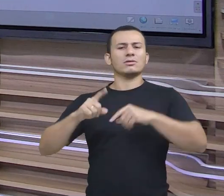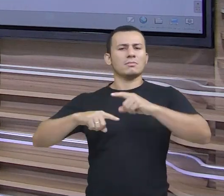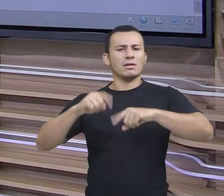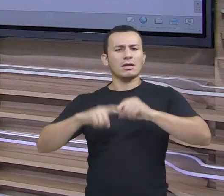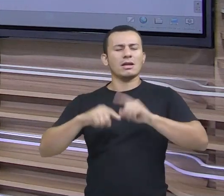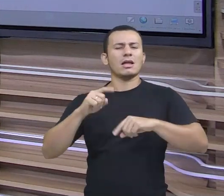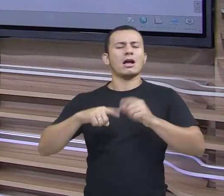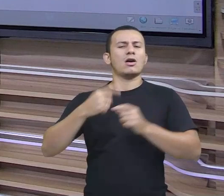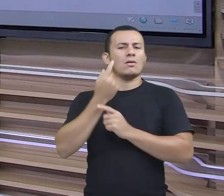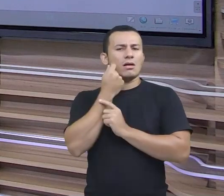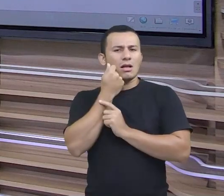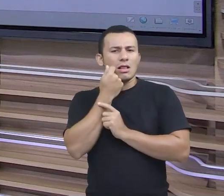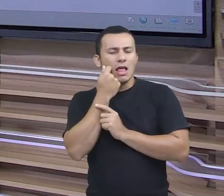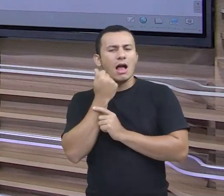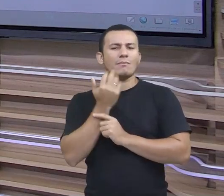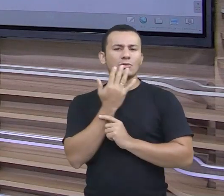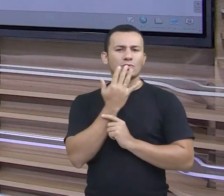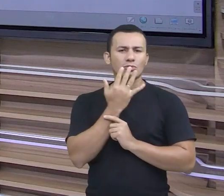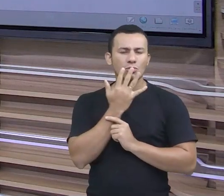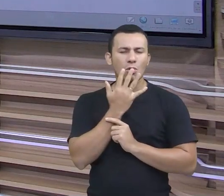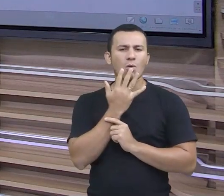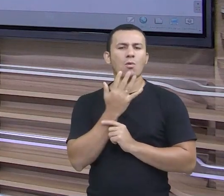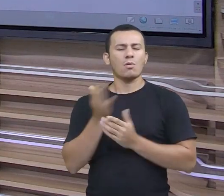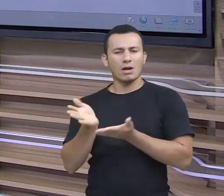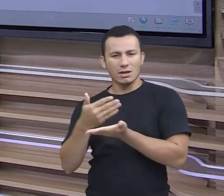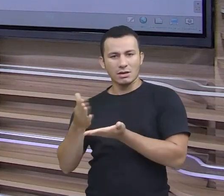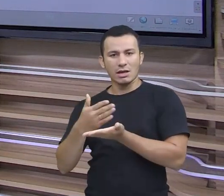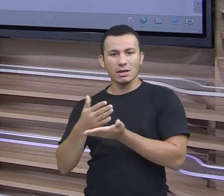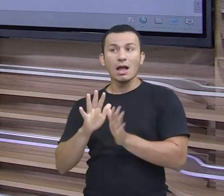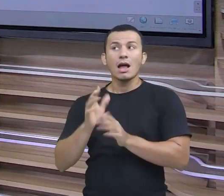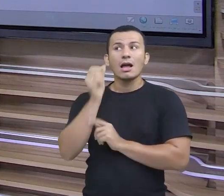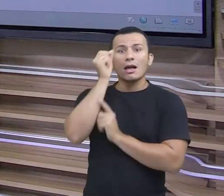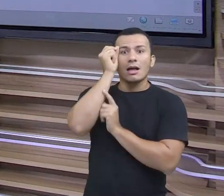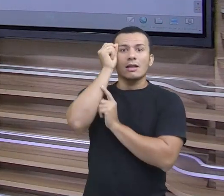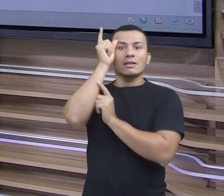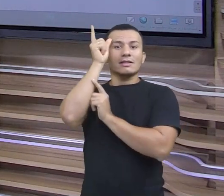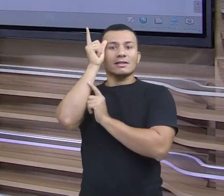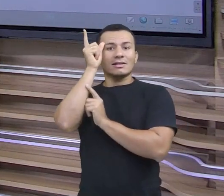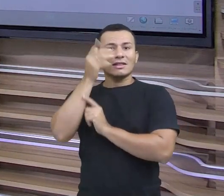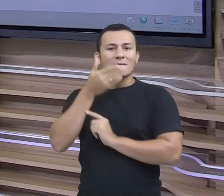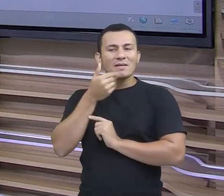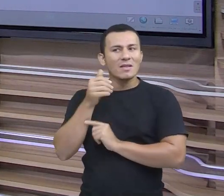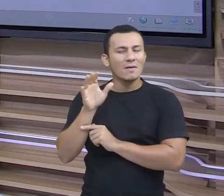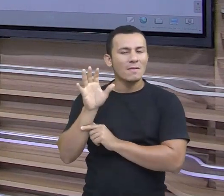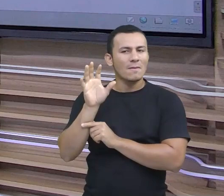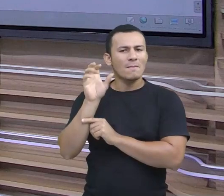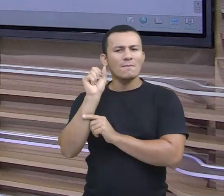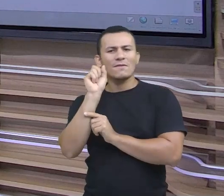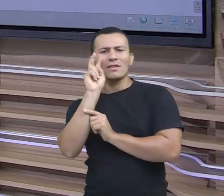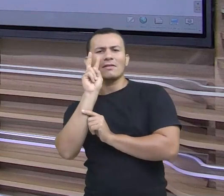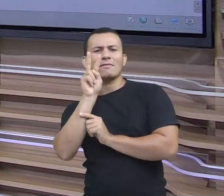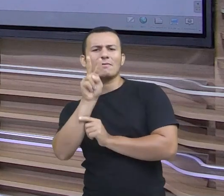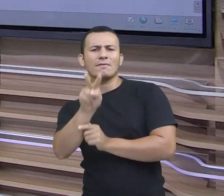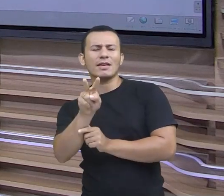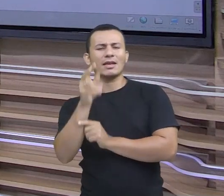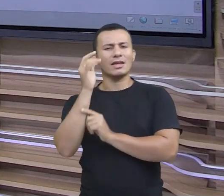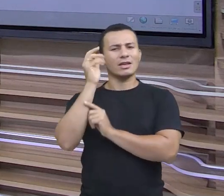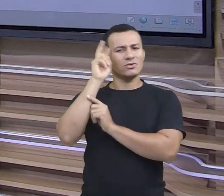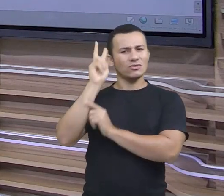lápis. Mas eu tive uma ideia melhor. Que tal ouvir? Vocês gostam de ouvir